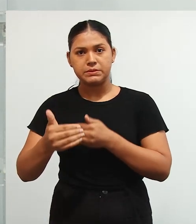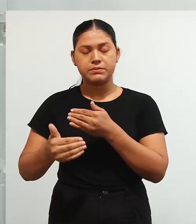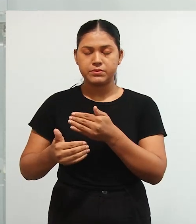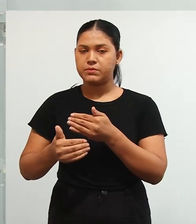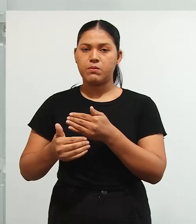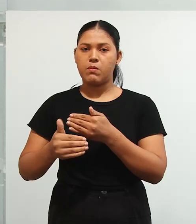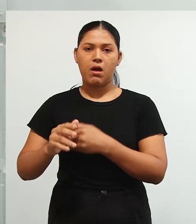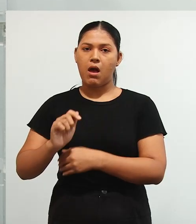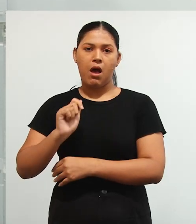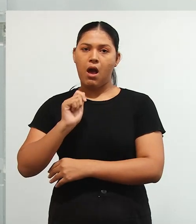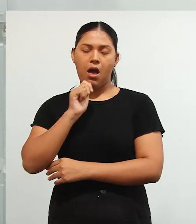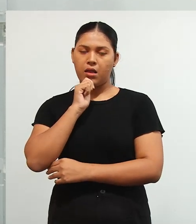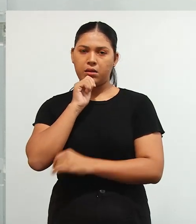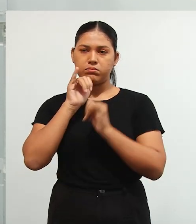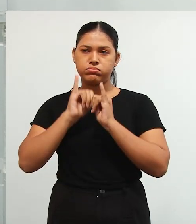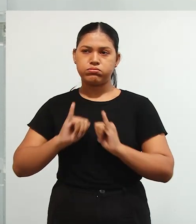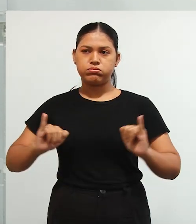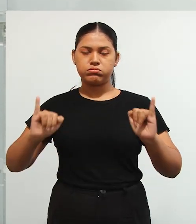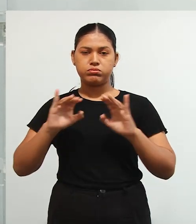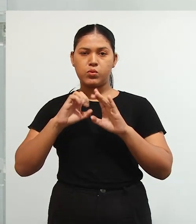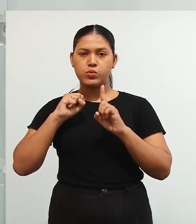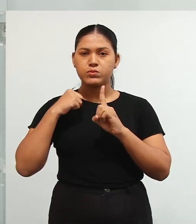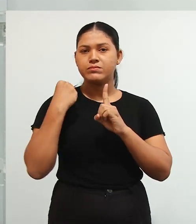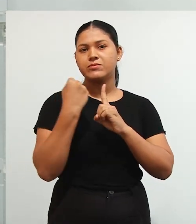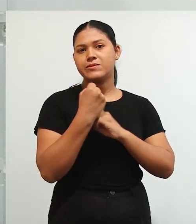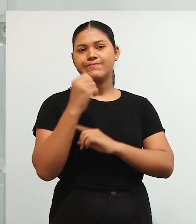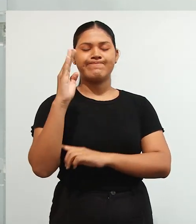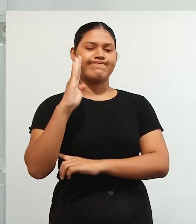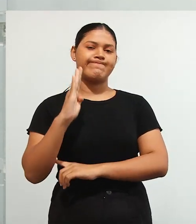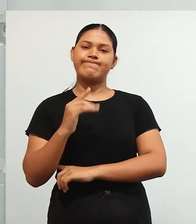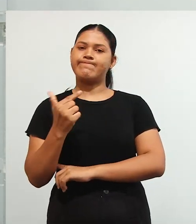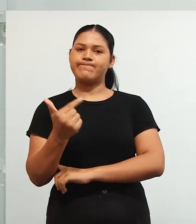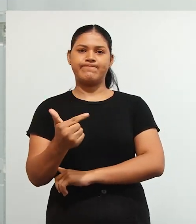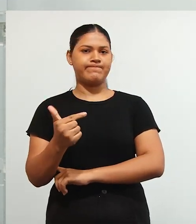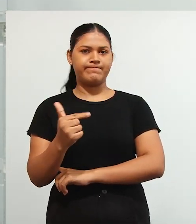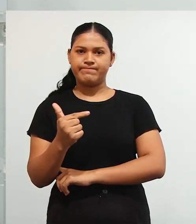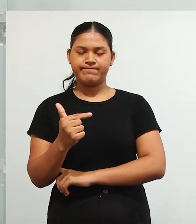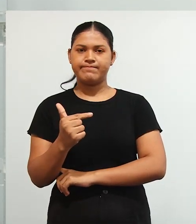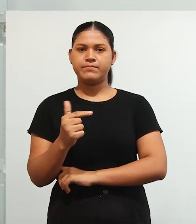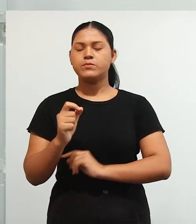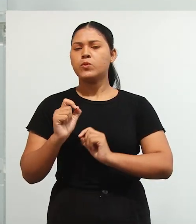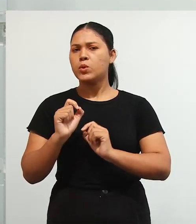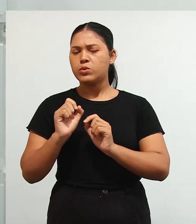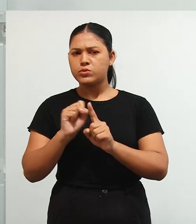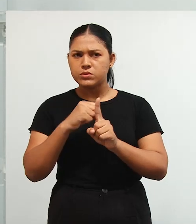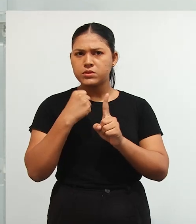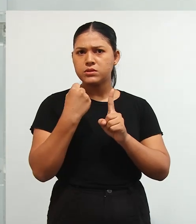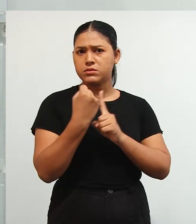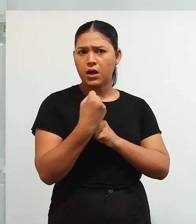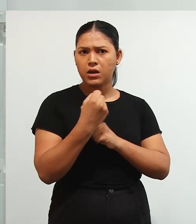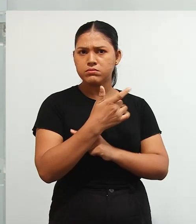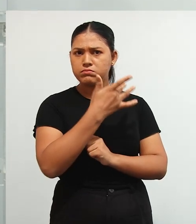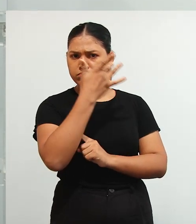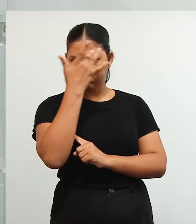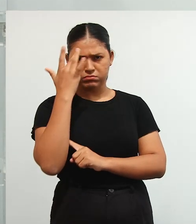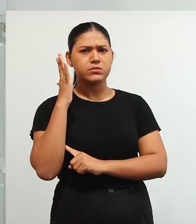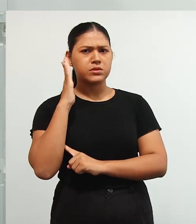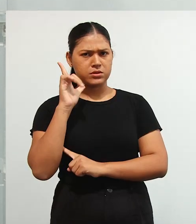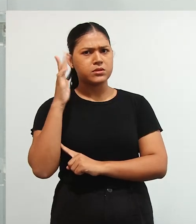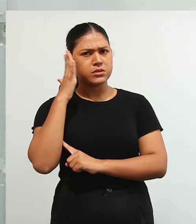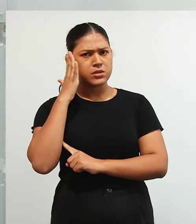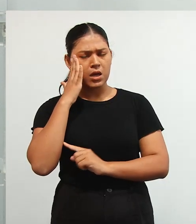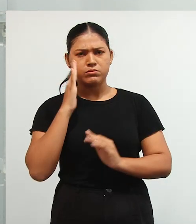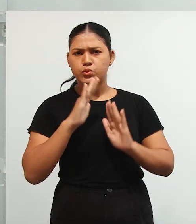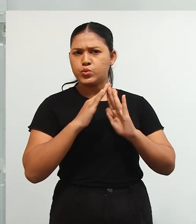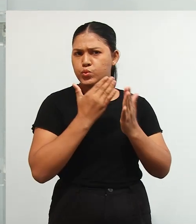compartilhado com a sociedade brasileira, que é a sociedade escolarizada ou não, que é a